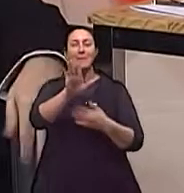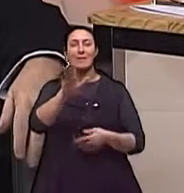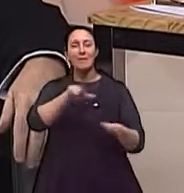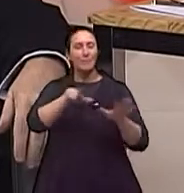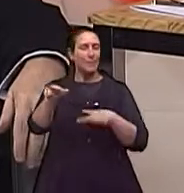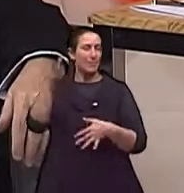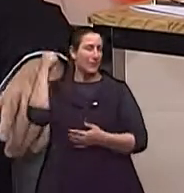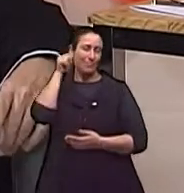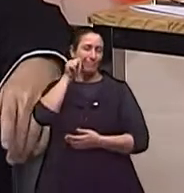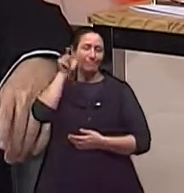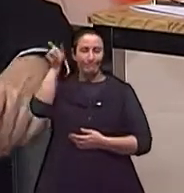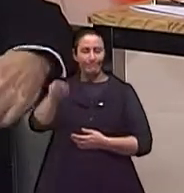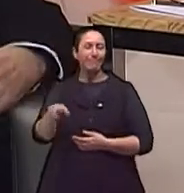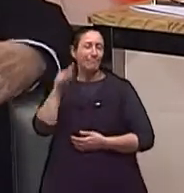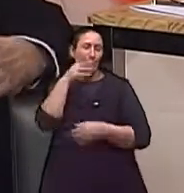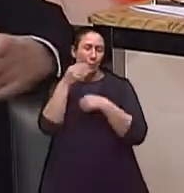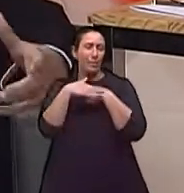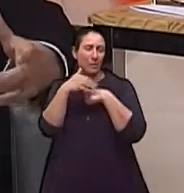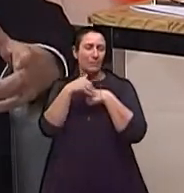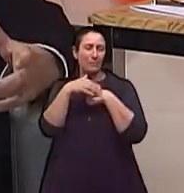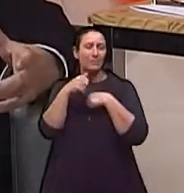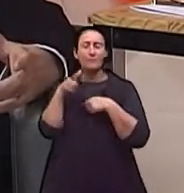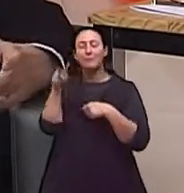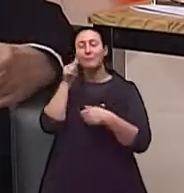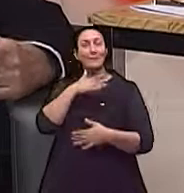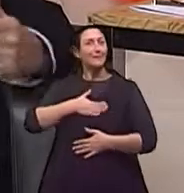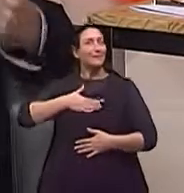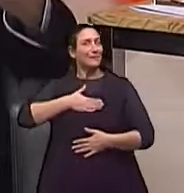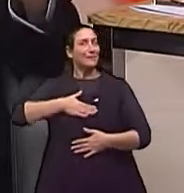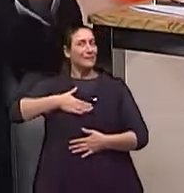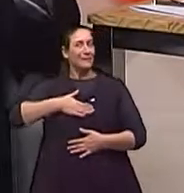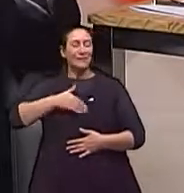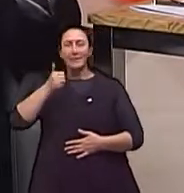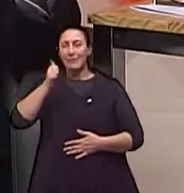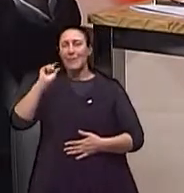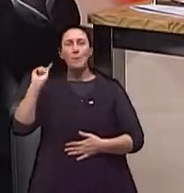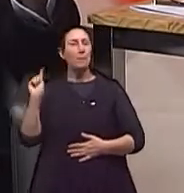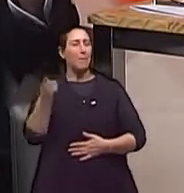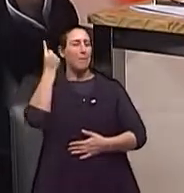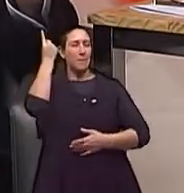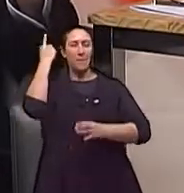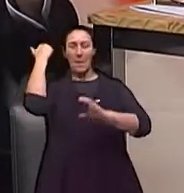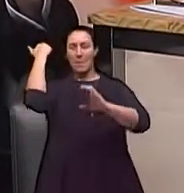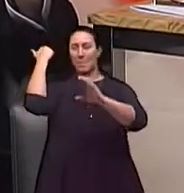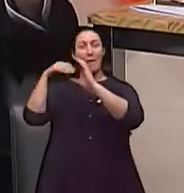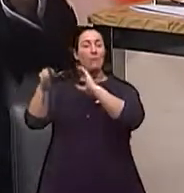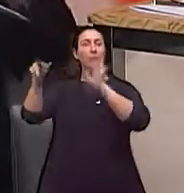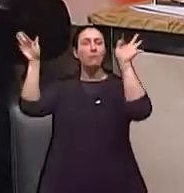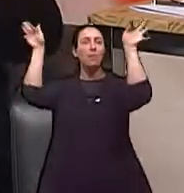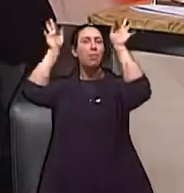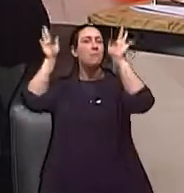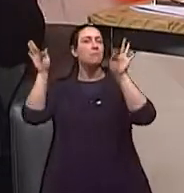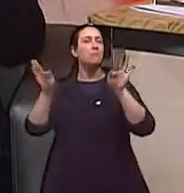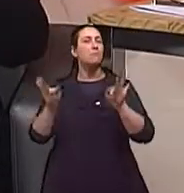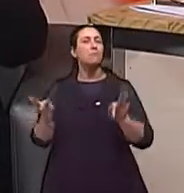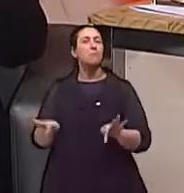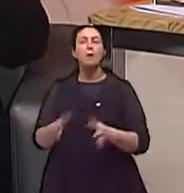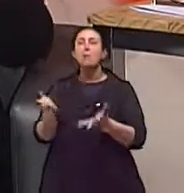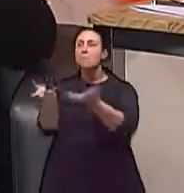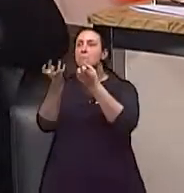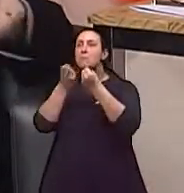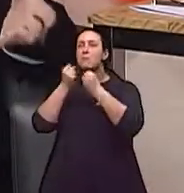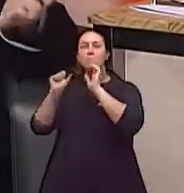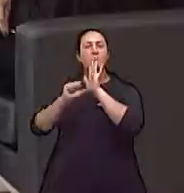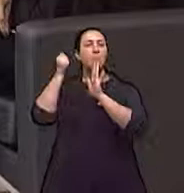paciente muito querida me da satisfação dela de enviar o primeiro e-mail da vida dela ela conseguiu